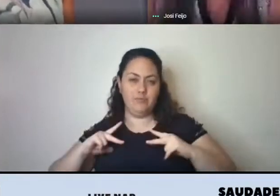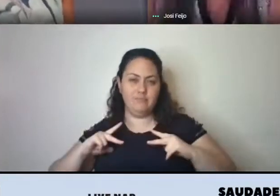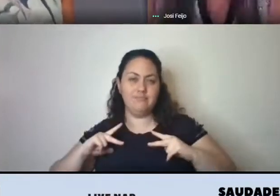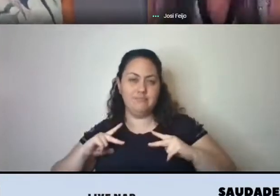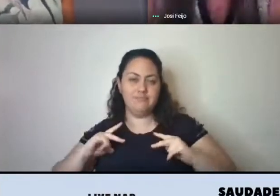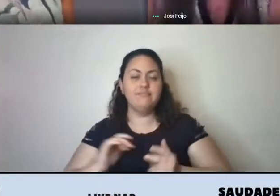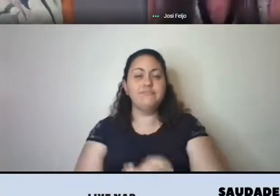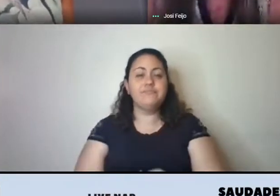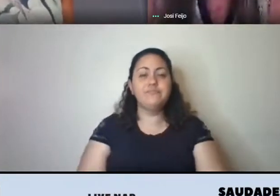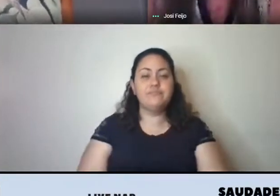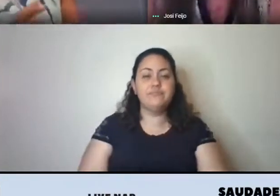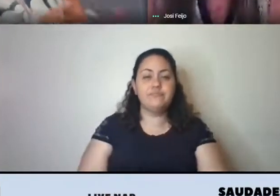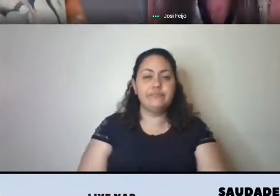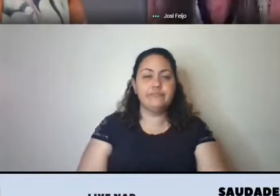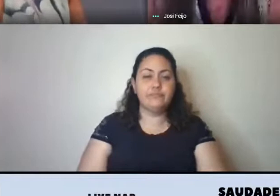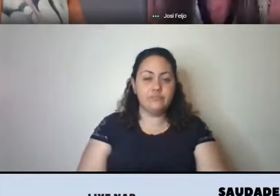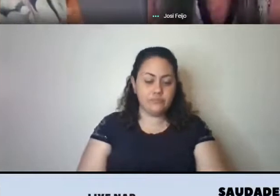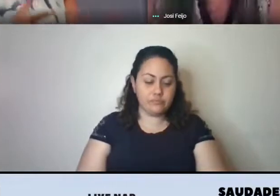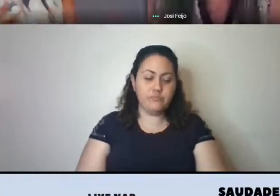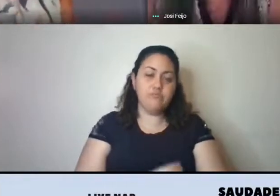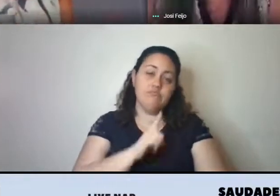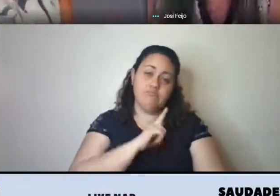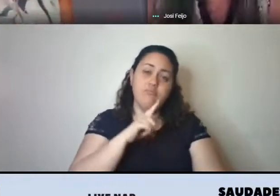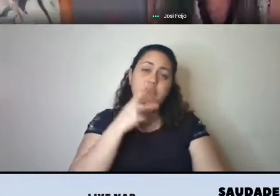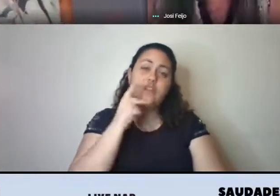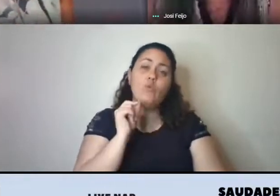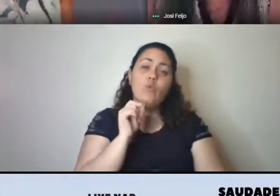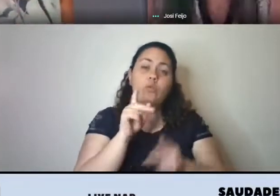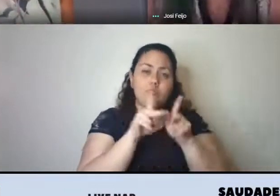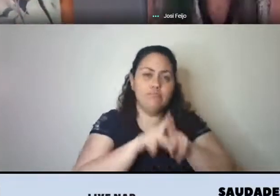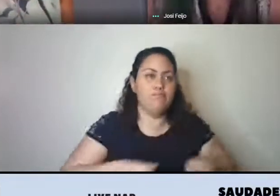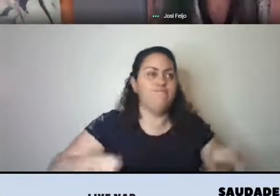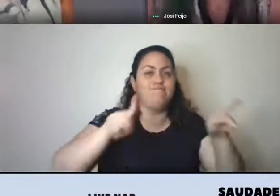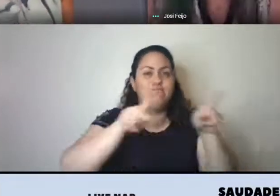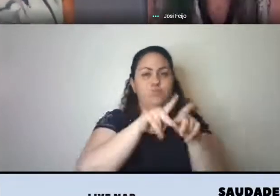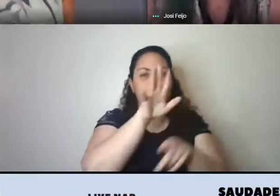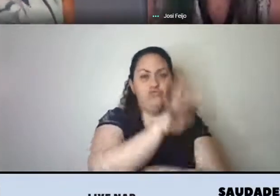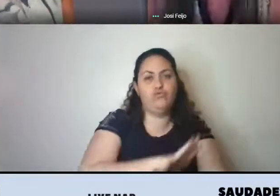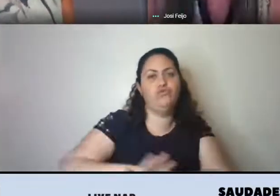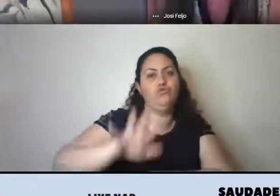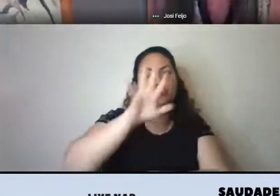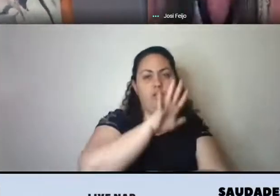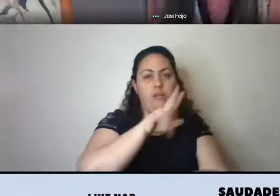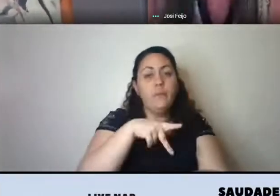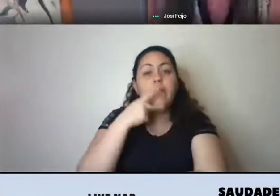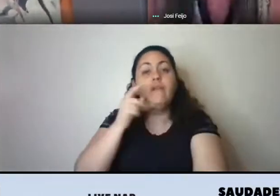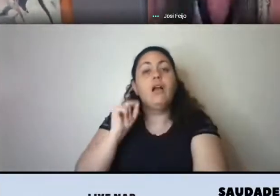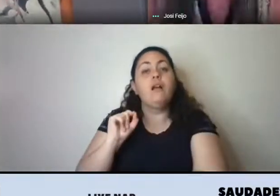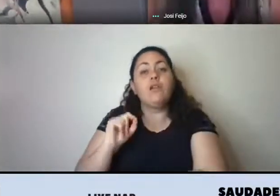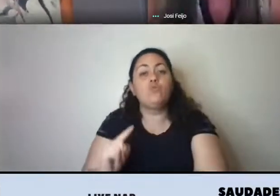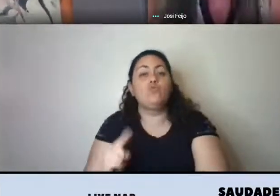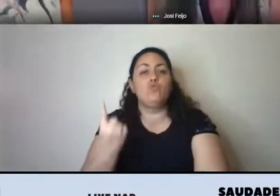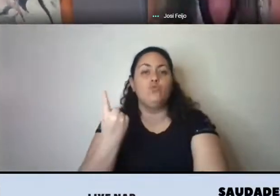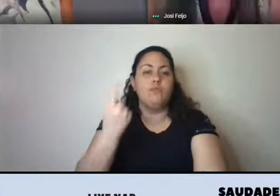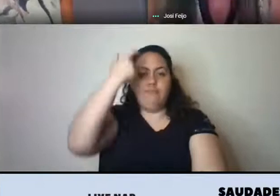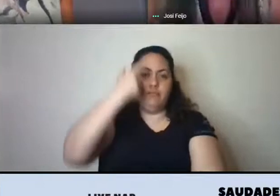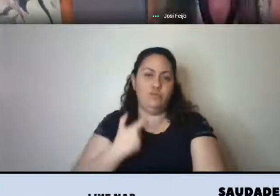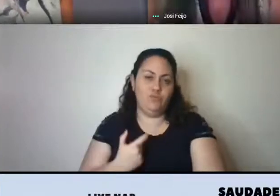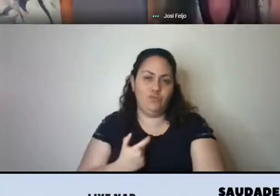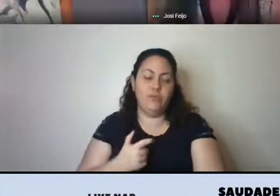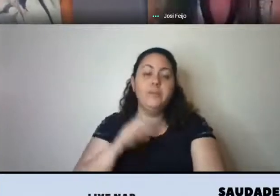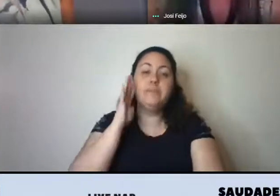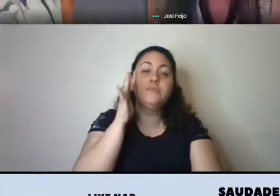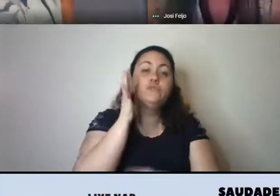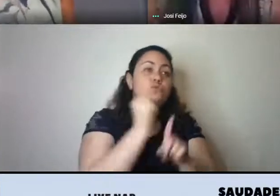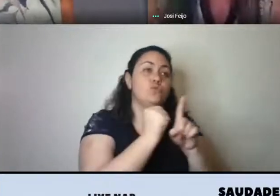E aí, bom, a gente está falando do macro e a gente está falando do micro. Né? O que fazer enquanto sociedade, quando tem espaços